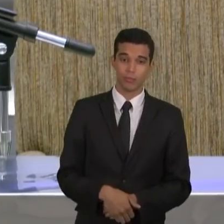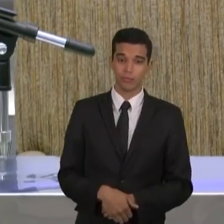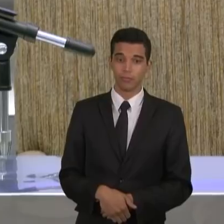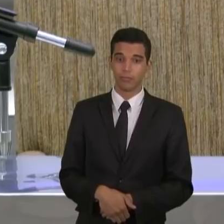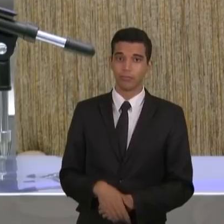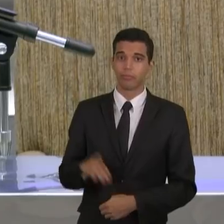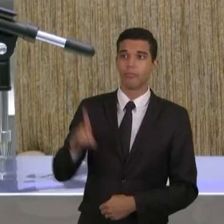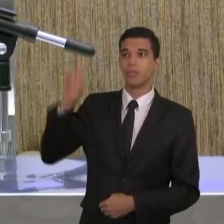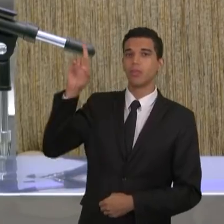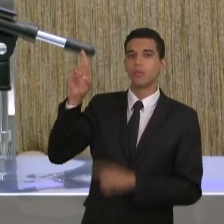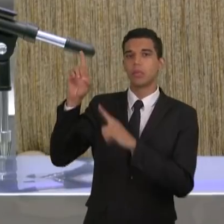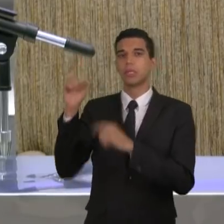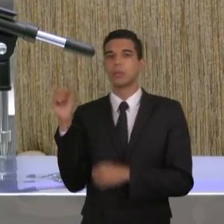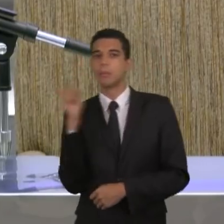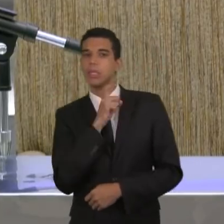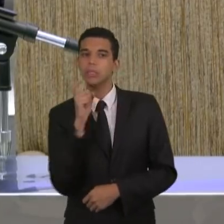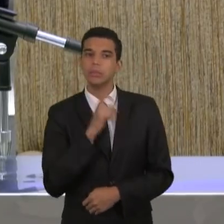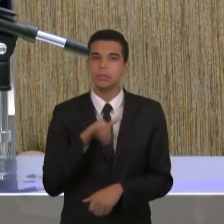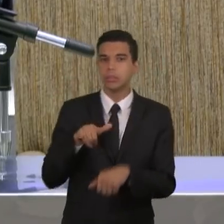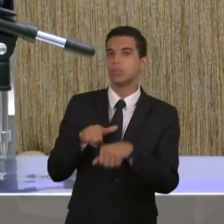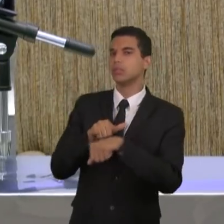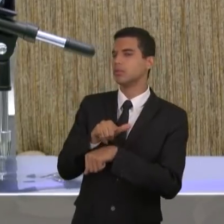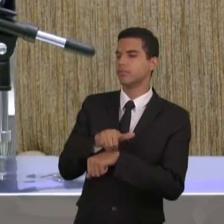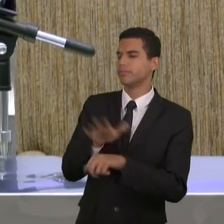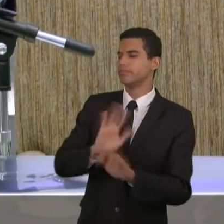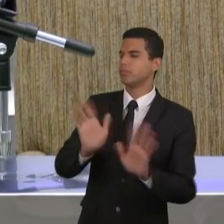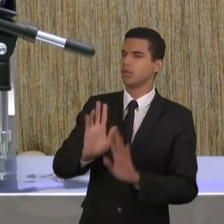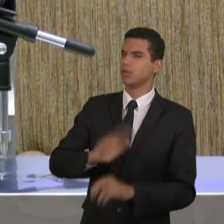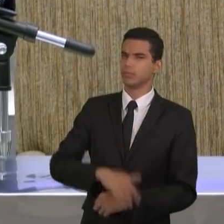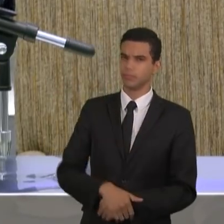contradições de uma falha no a dificuldade